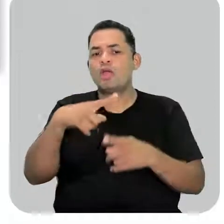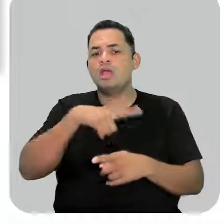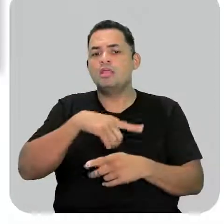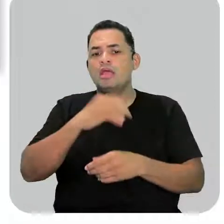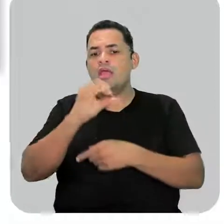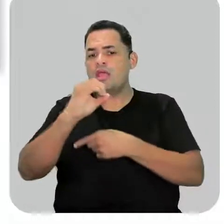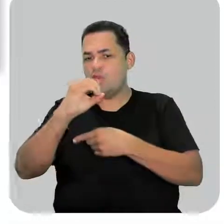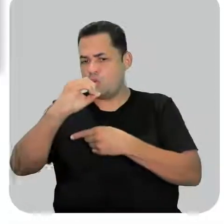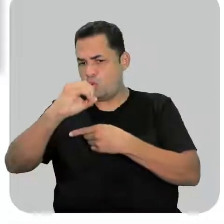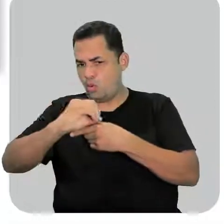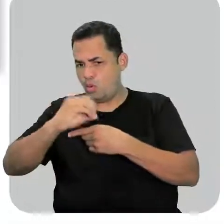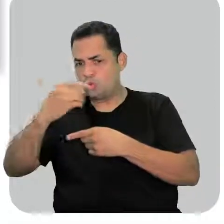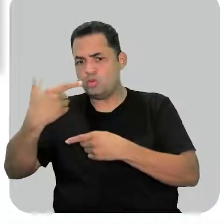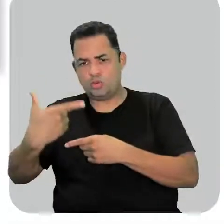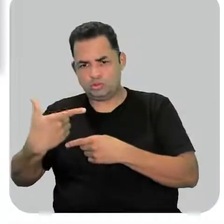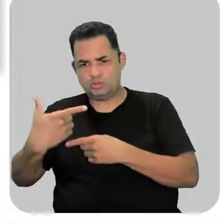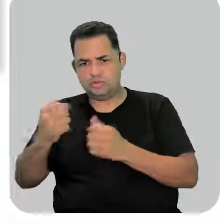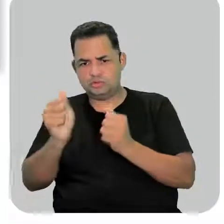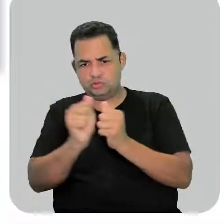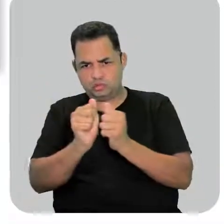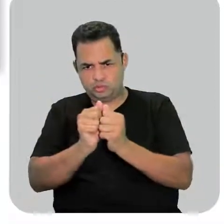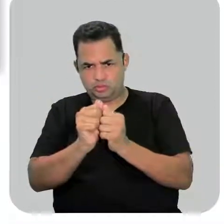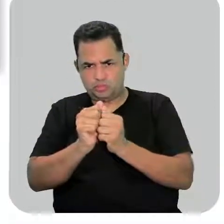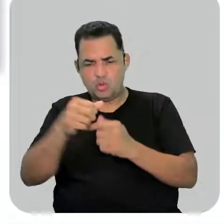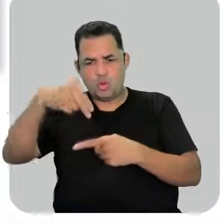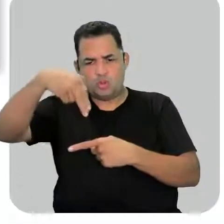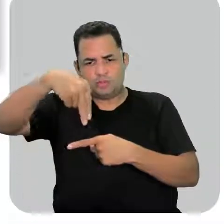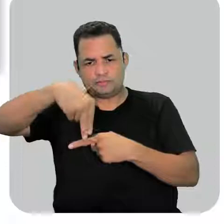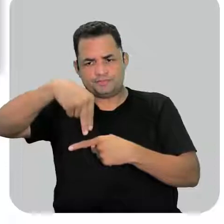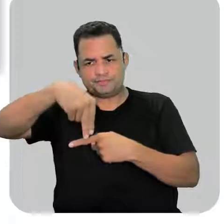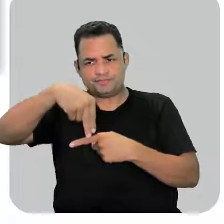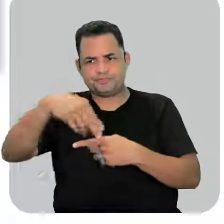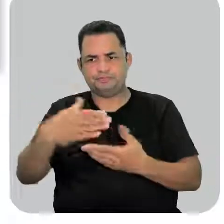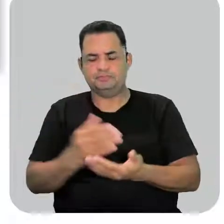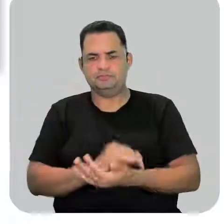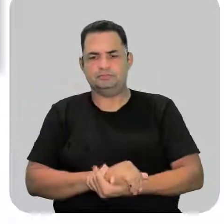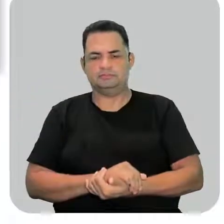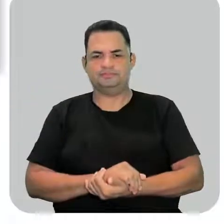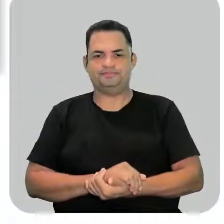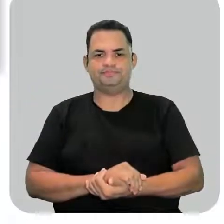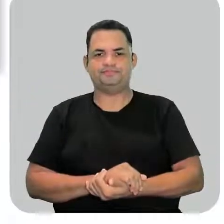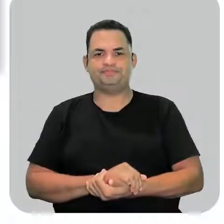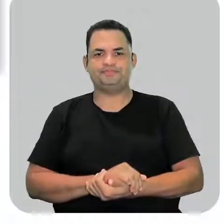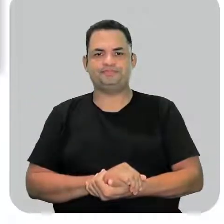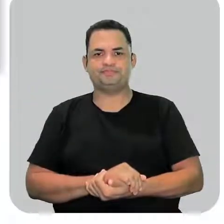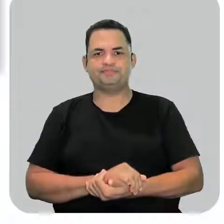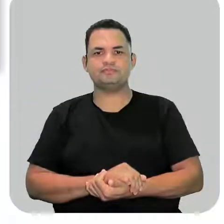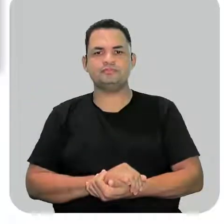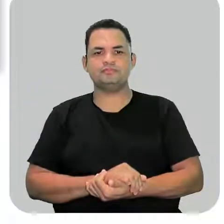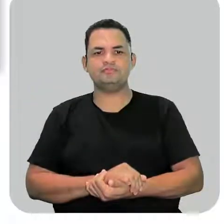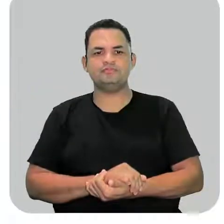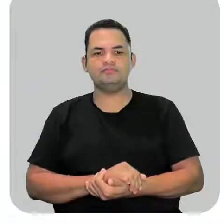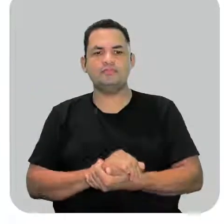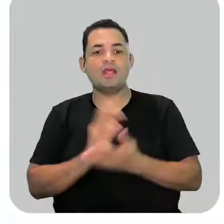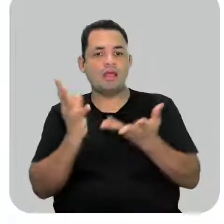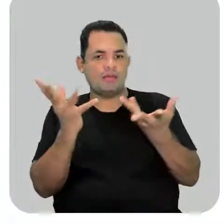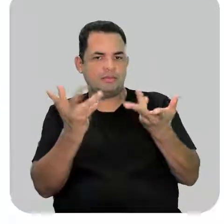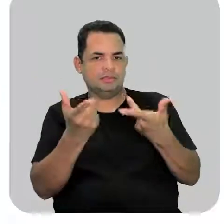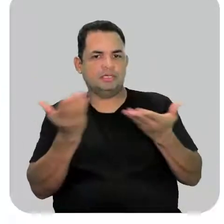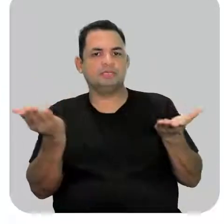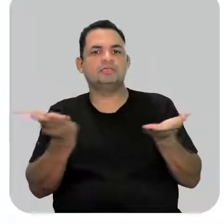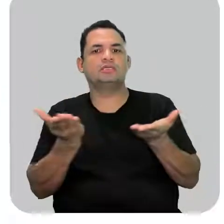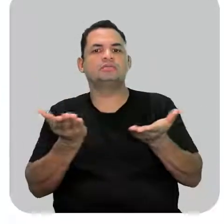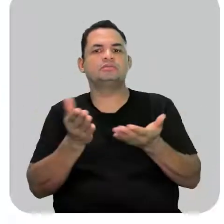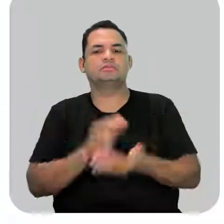oxigênio junto com o nitrogênio. Tranquilo? Então, vamos a habilidades da aula de